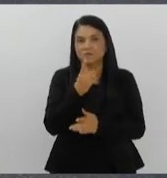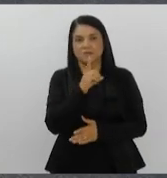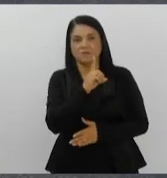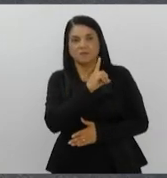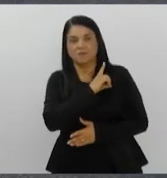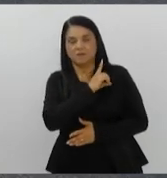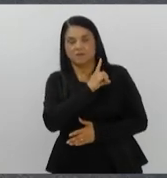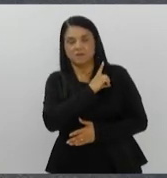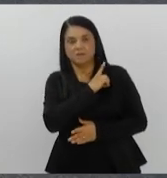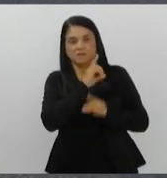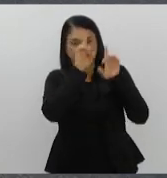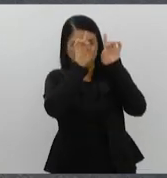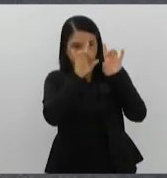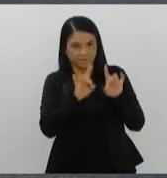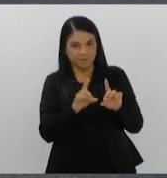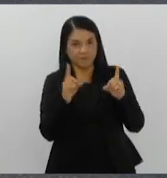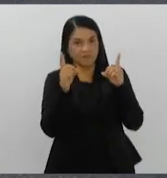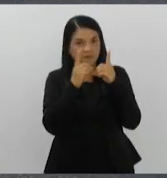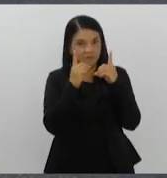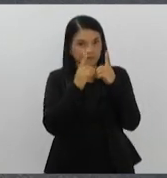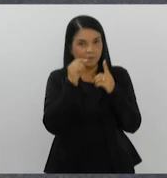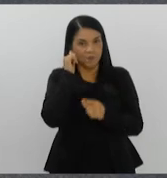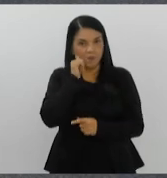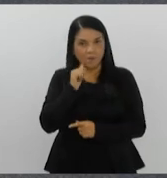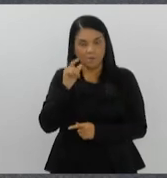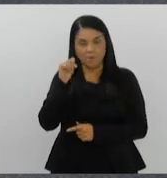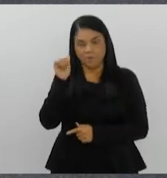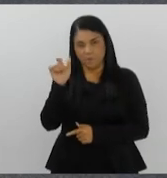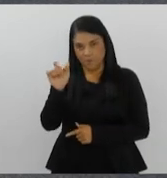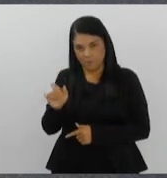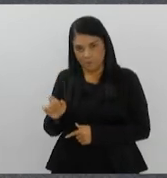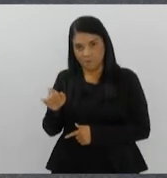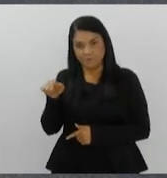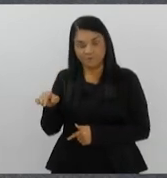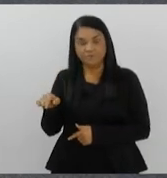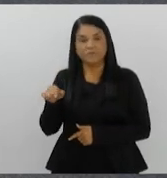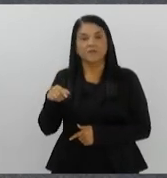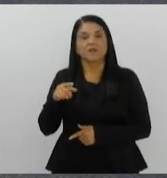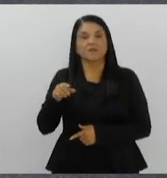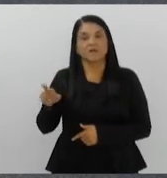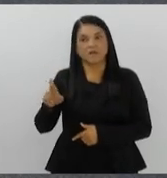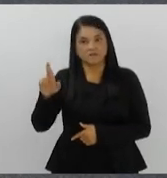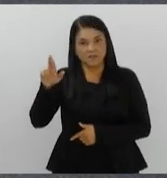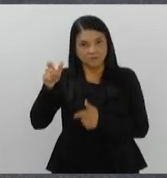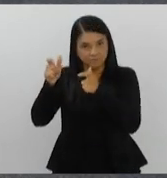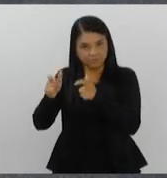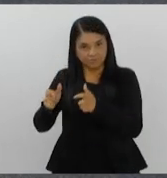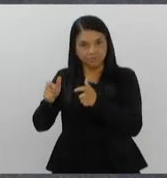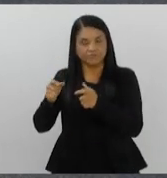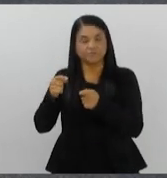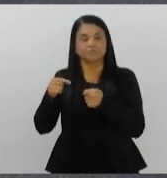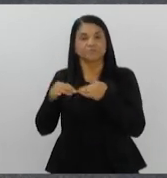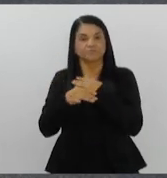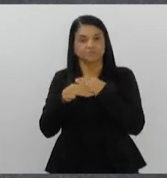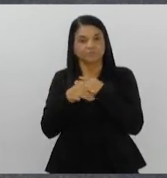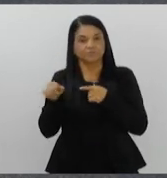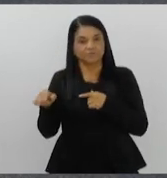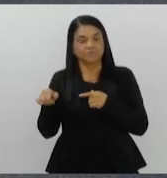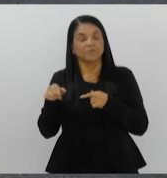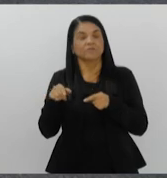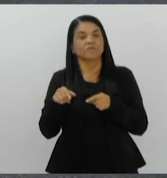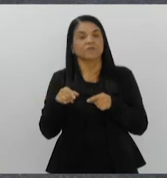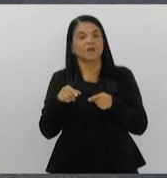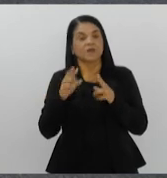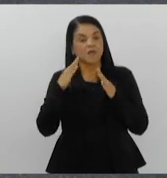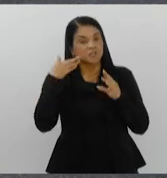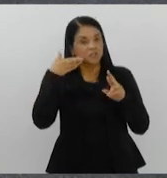Delegacia Especializada de Atendimento à Mulher, uma DEAM, lá em Resende, se trata de um mecanismo